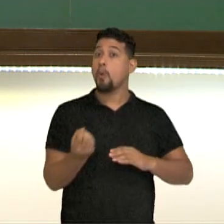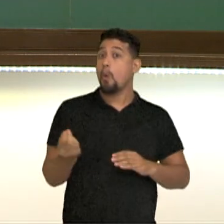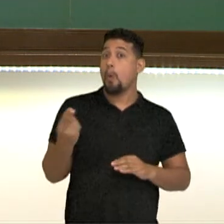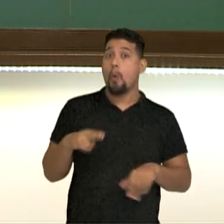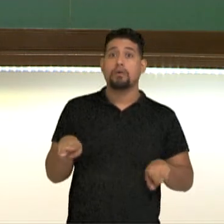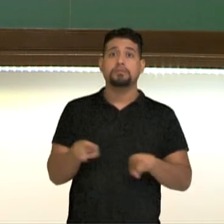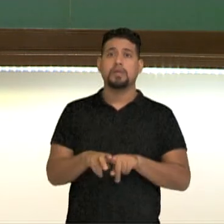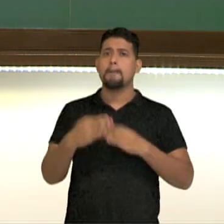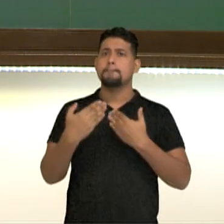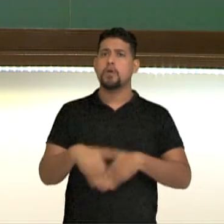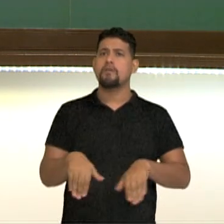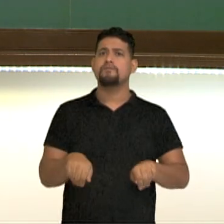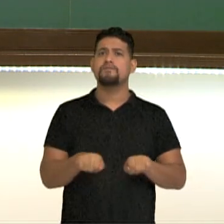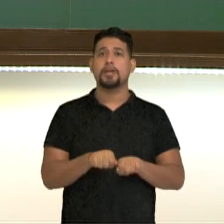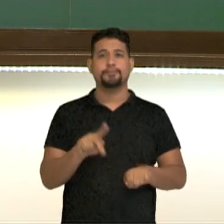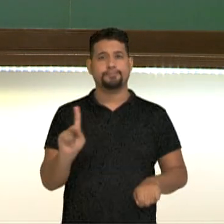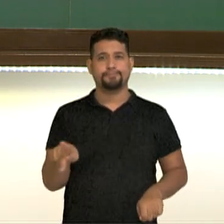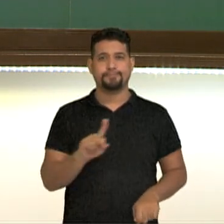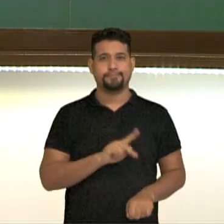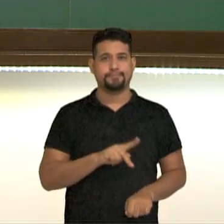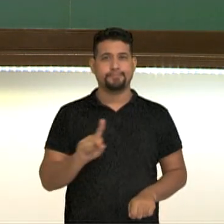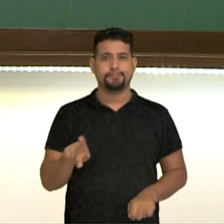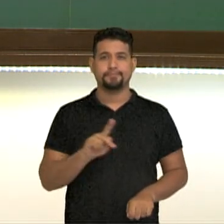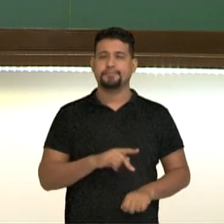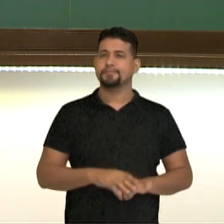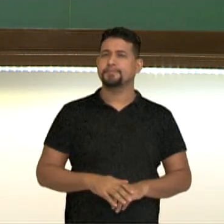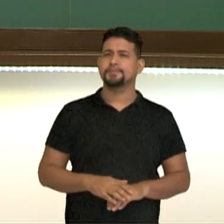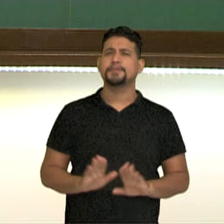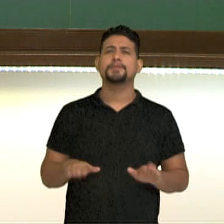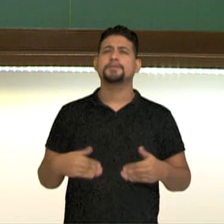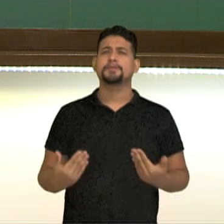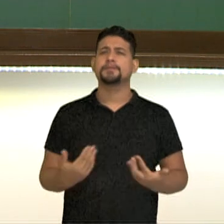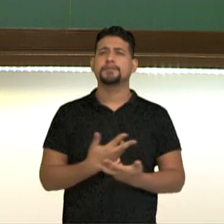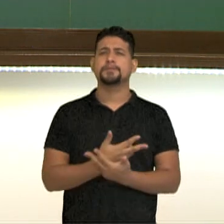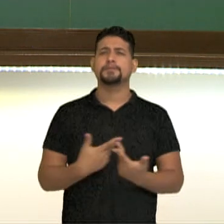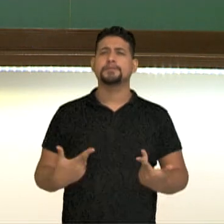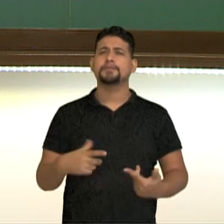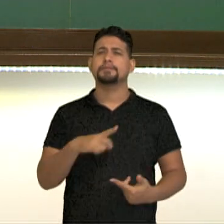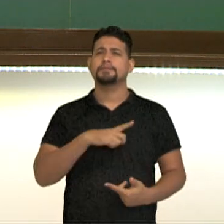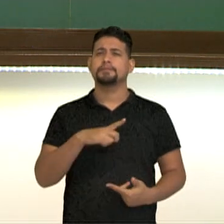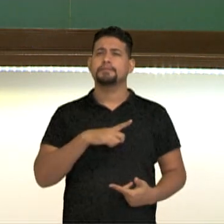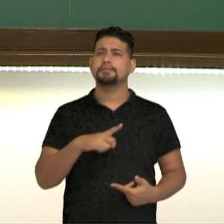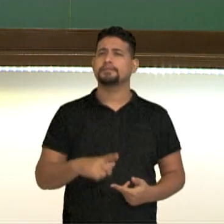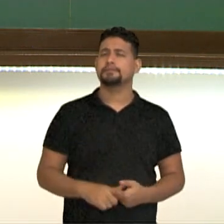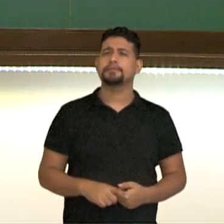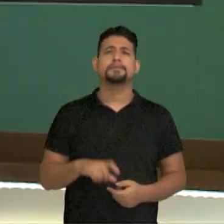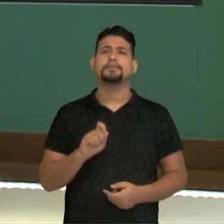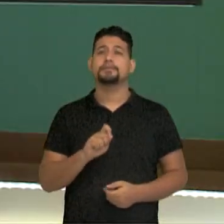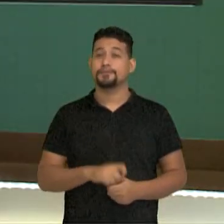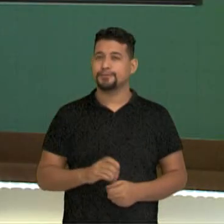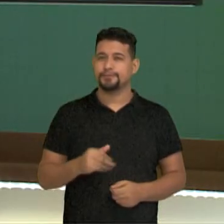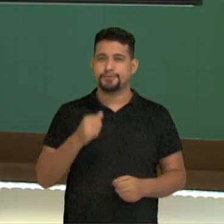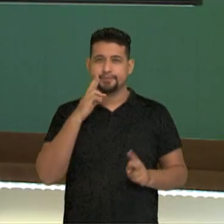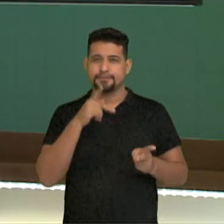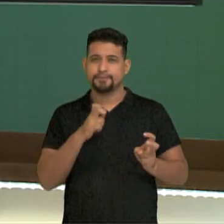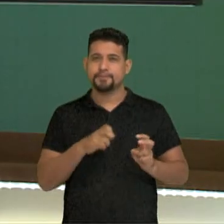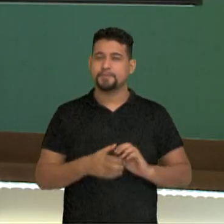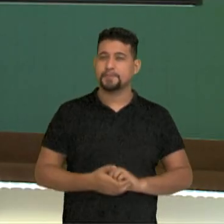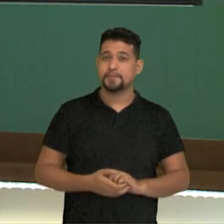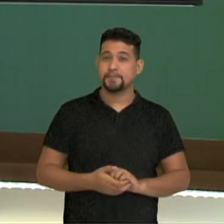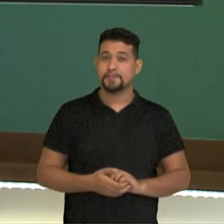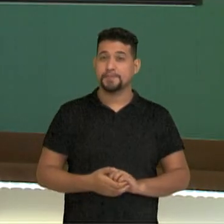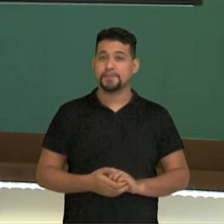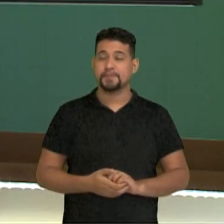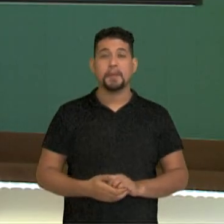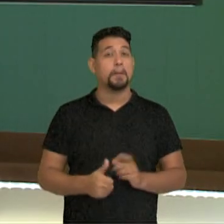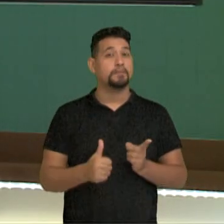na prova feita pelo seu professor? Quais são as propriedades físicas dos isolantes? Vamos lá? Olha só,